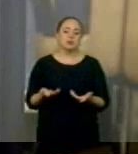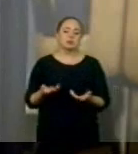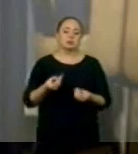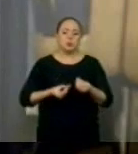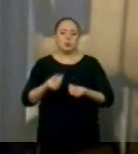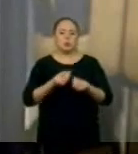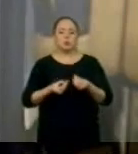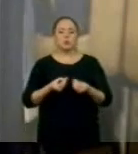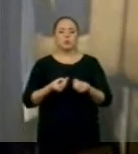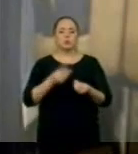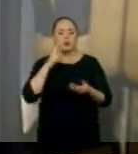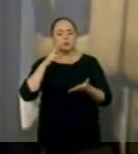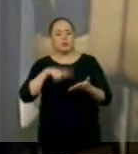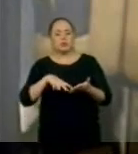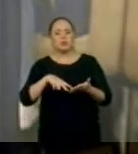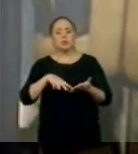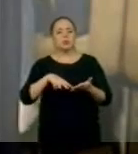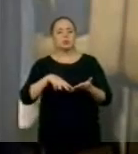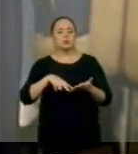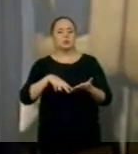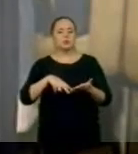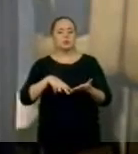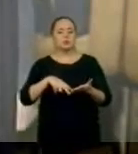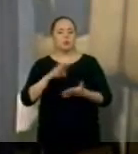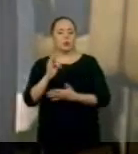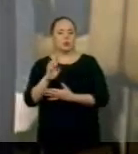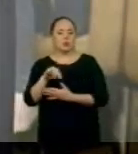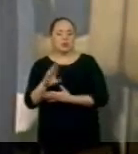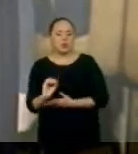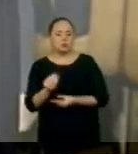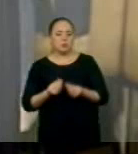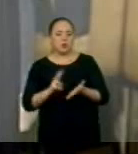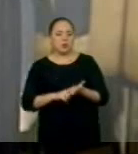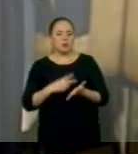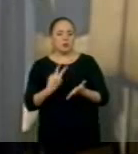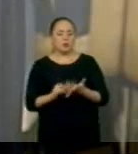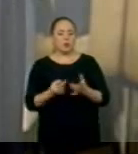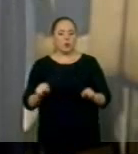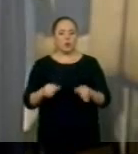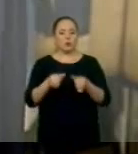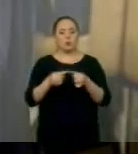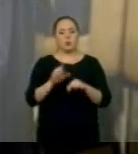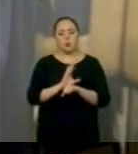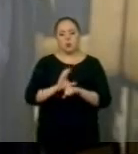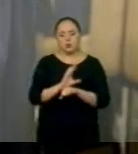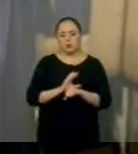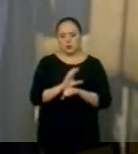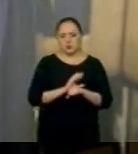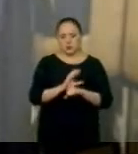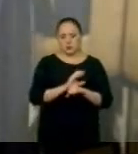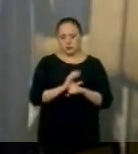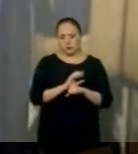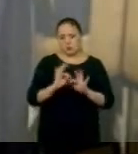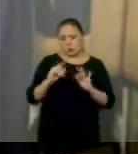aplicabilidade do termo de dar interpretação conforme a Constituição a todo o